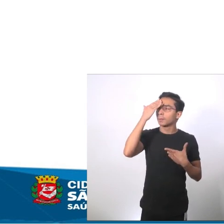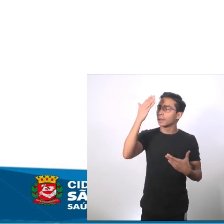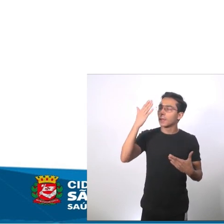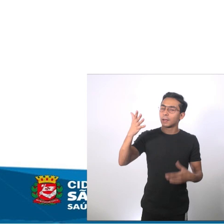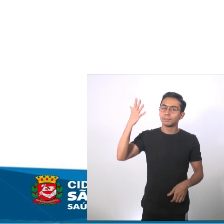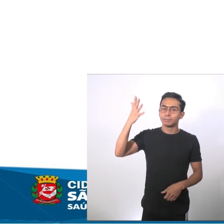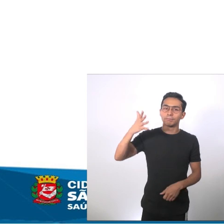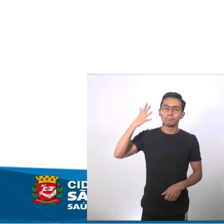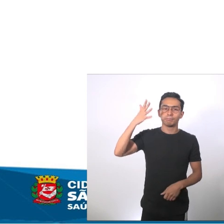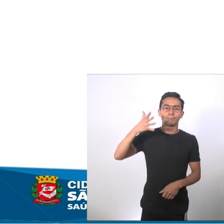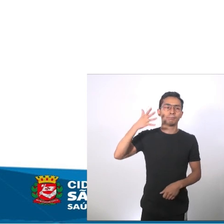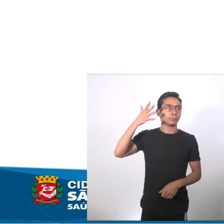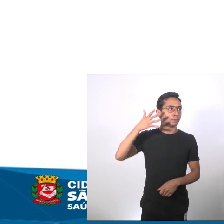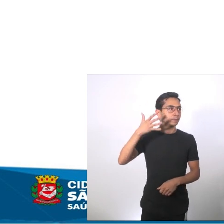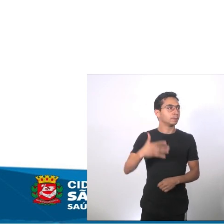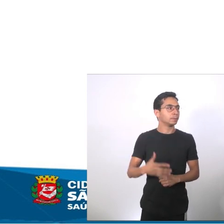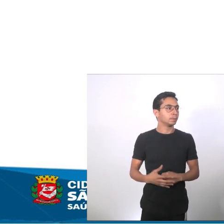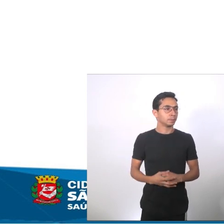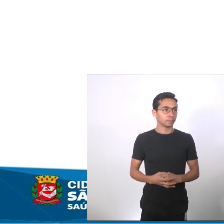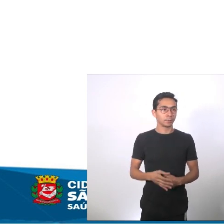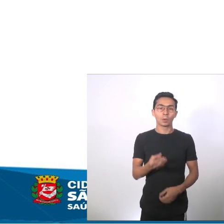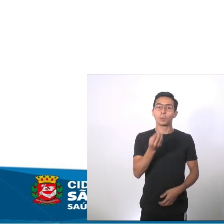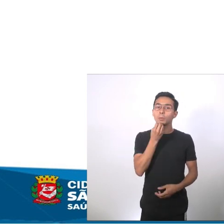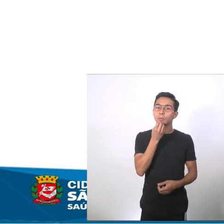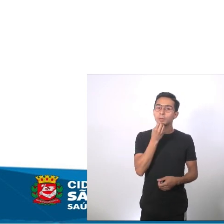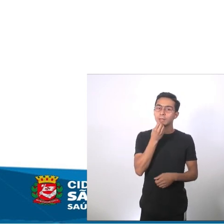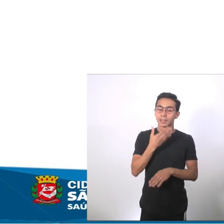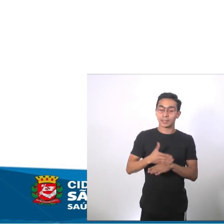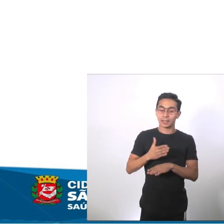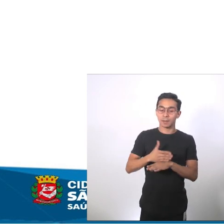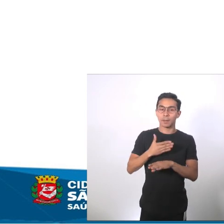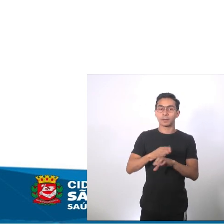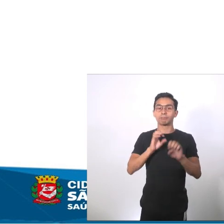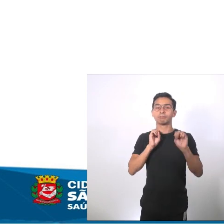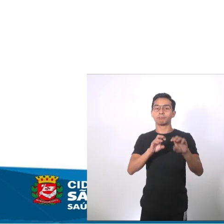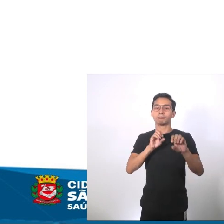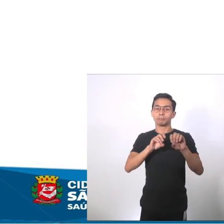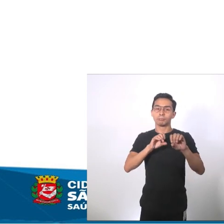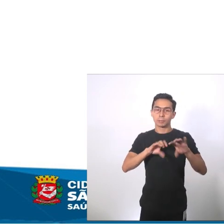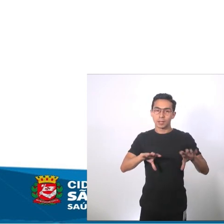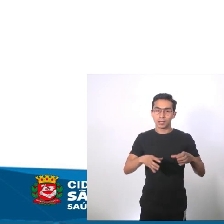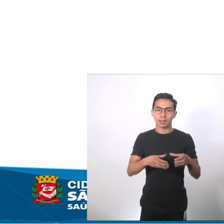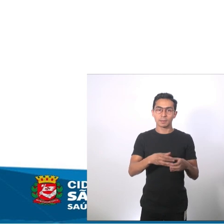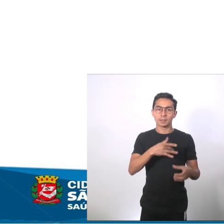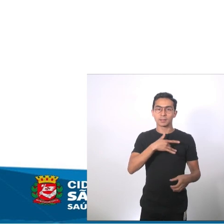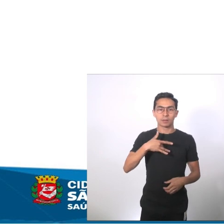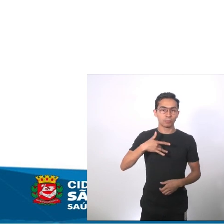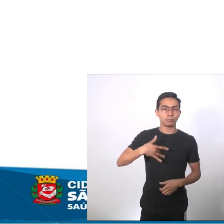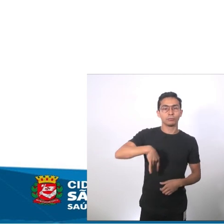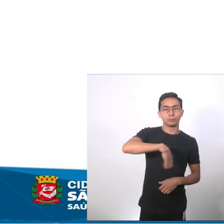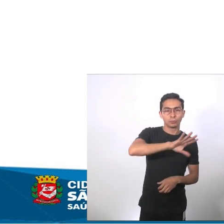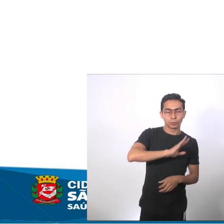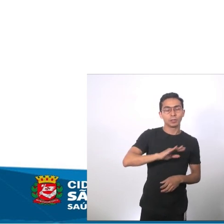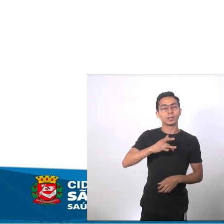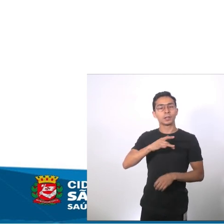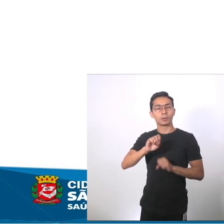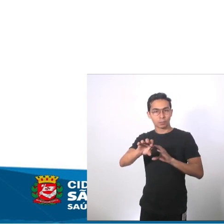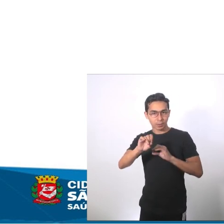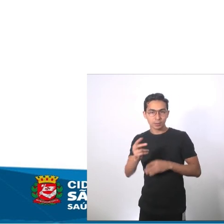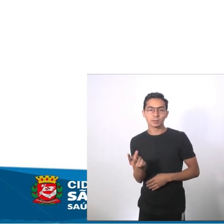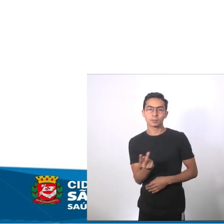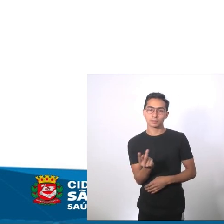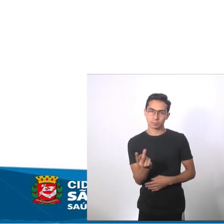uma oportunidade de fazer um treinamento para toda a nossa equipe de saúde e a nossa equipe da educação, né?